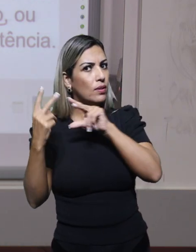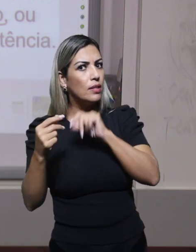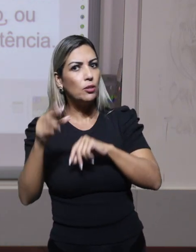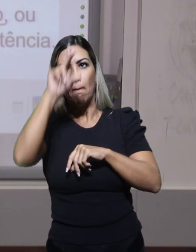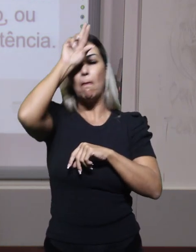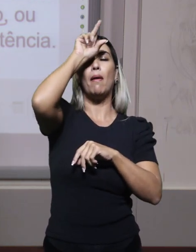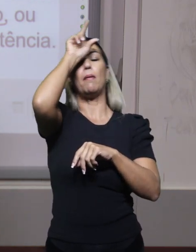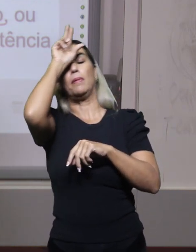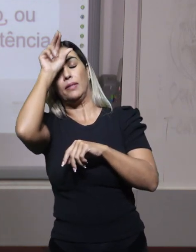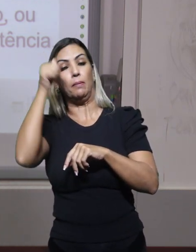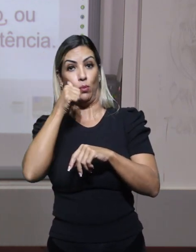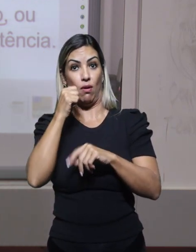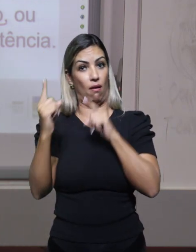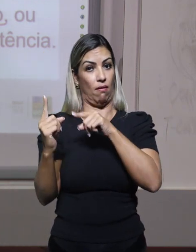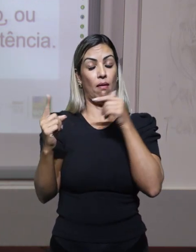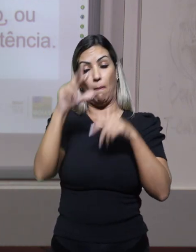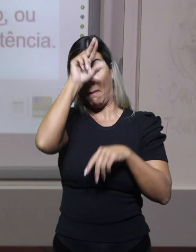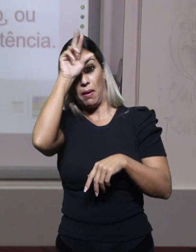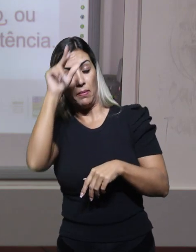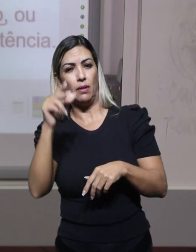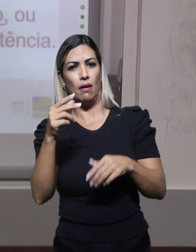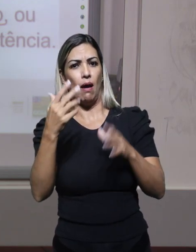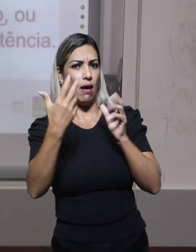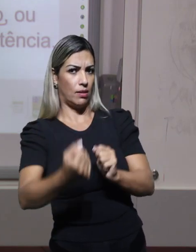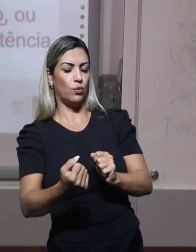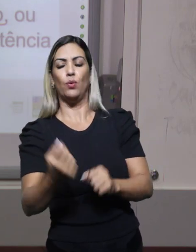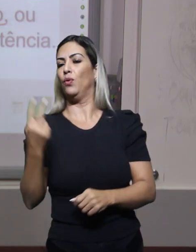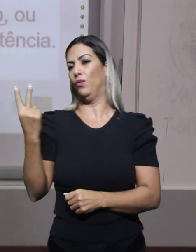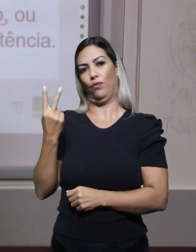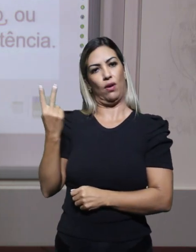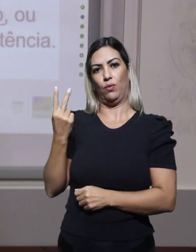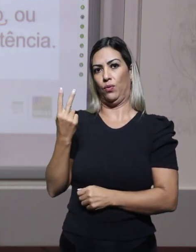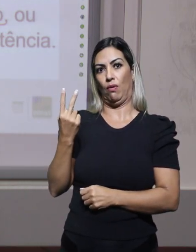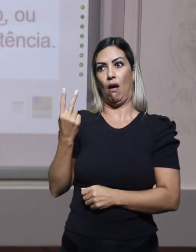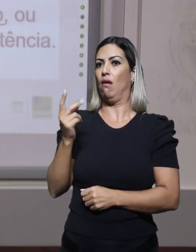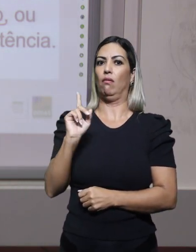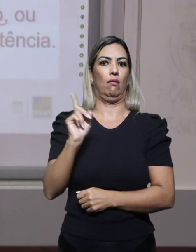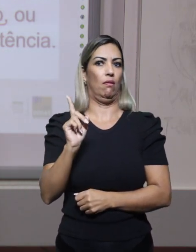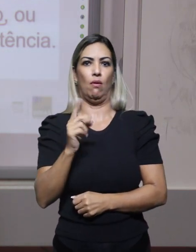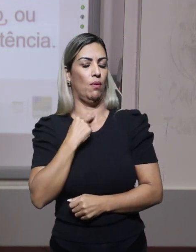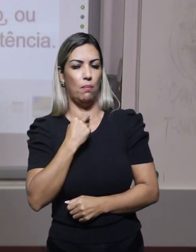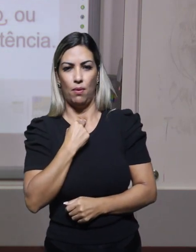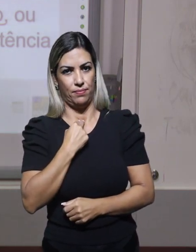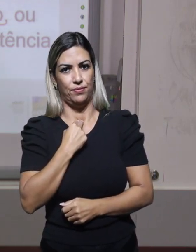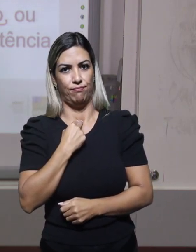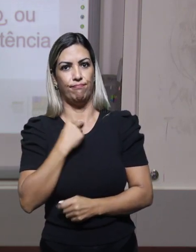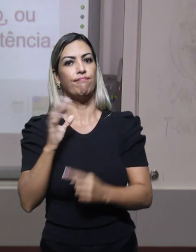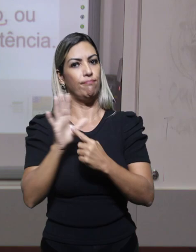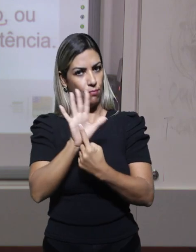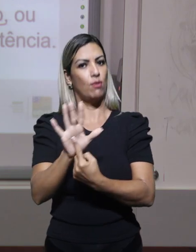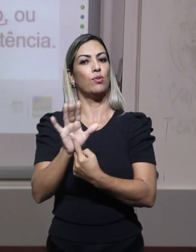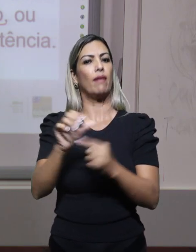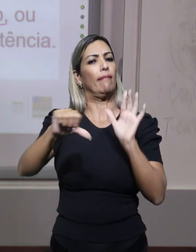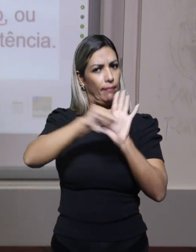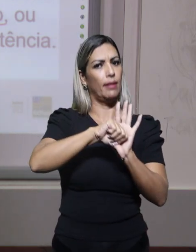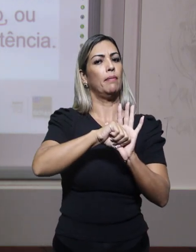adolescente estava bêbada ou bêbado. Esse consentimento é válido? Não, gente, esse consentimento não é válido. É